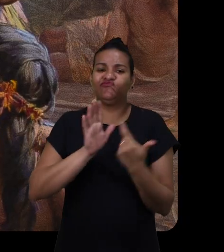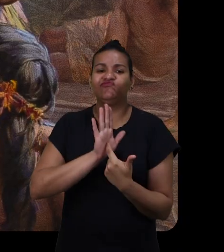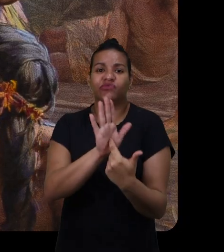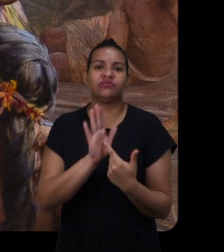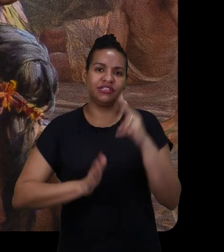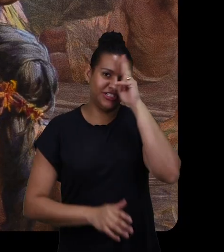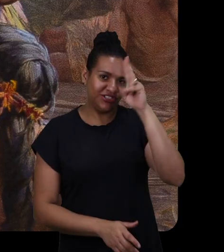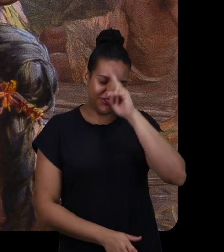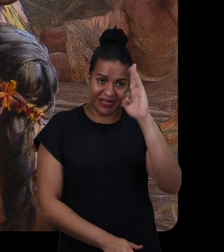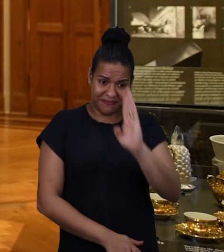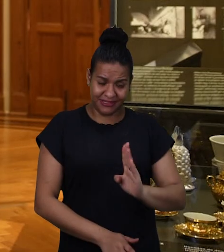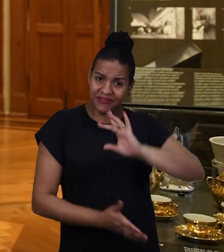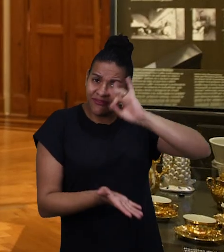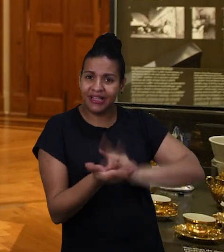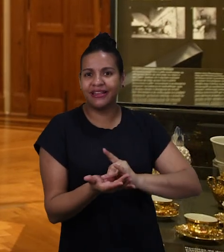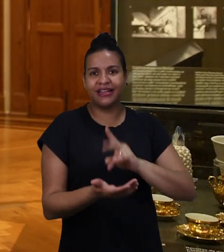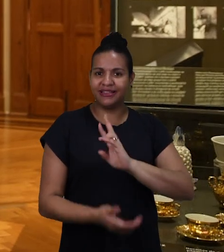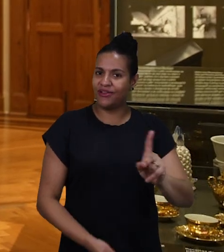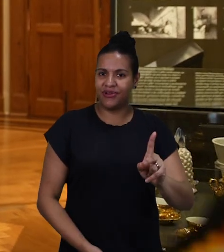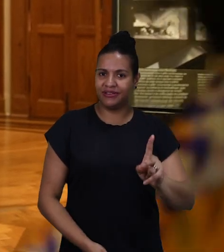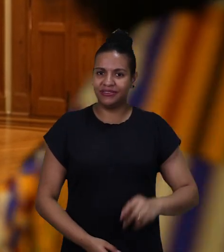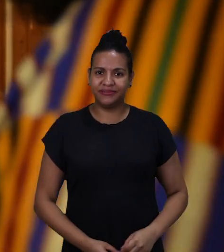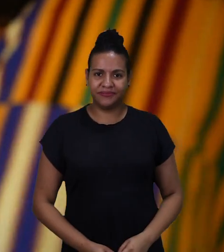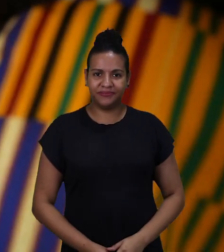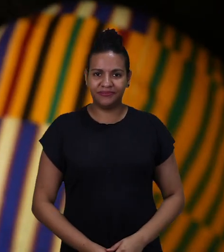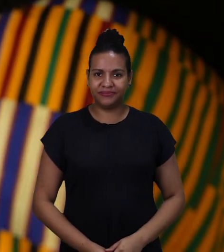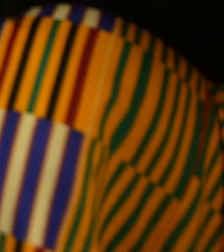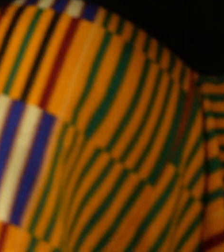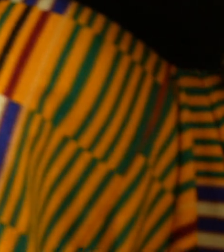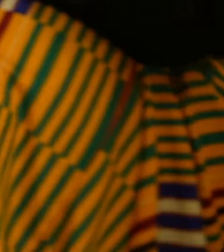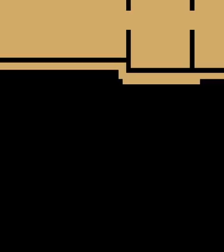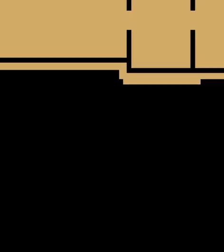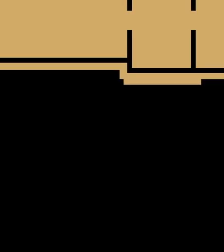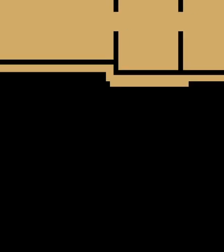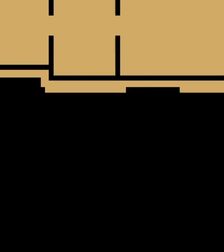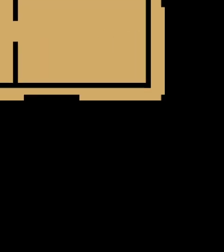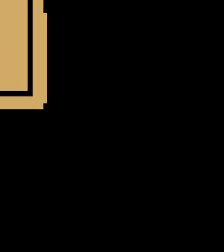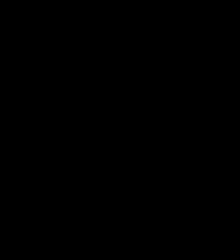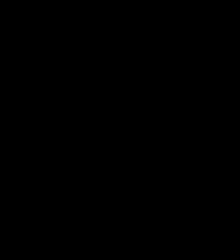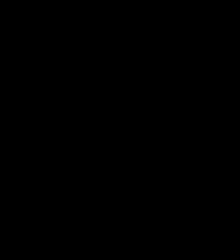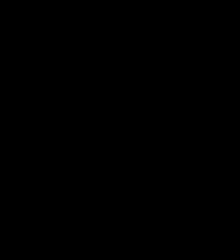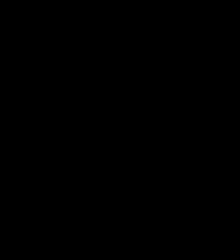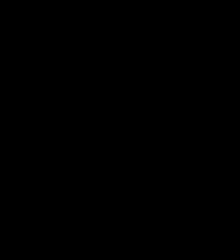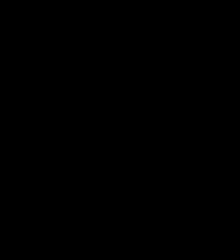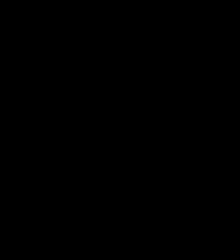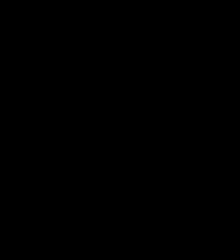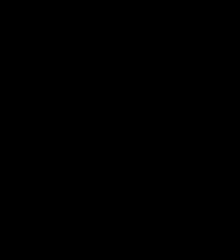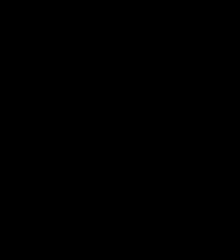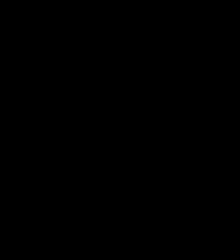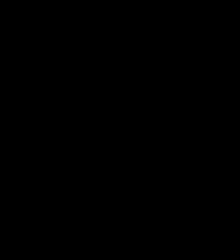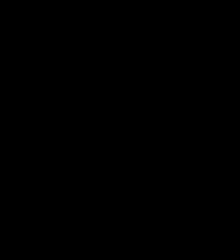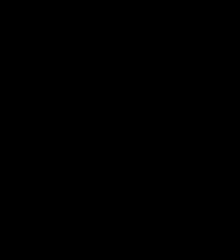reproduzem uma história do Brasil que não é a verdadeira história. A mulher de cabelo crespo entra em outra sala. Na planta do museu